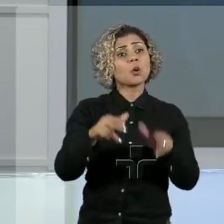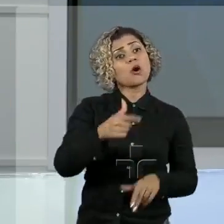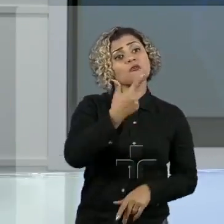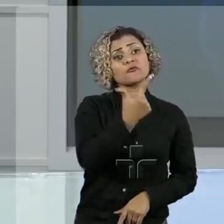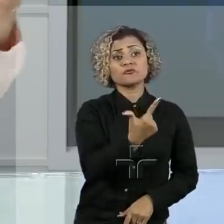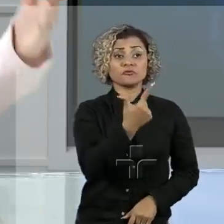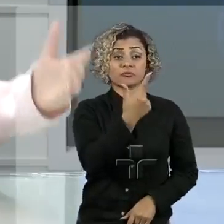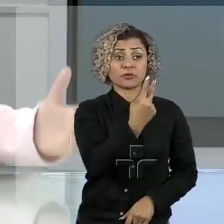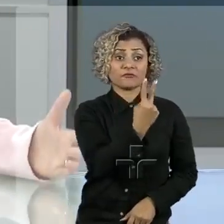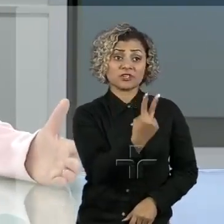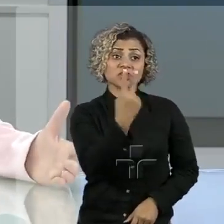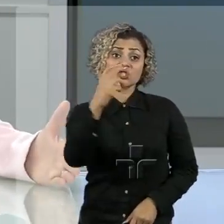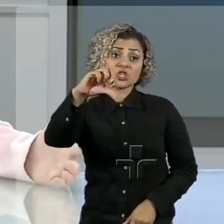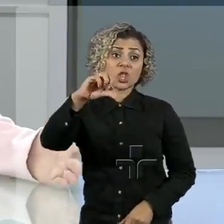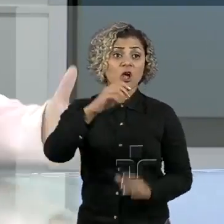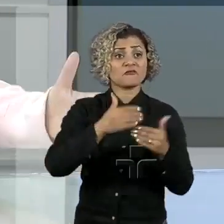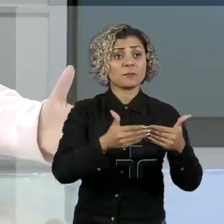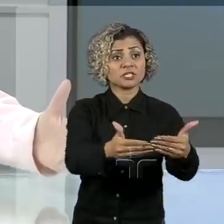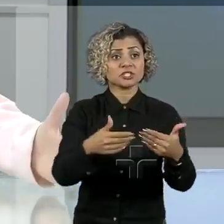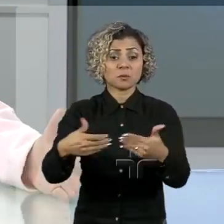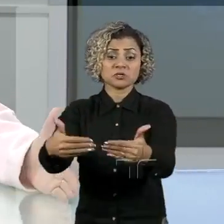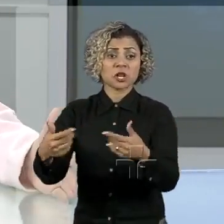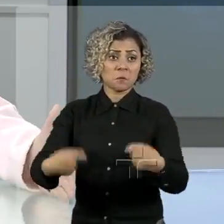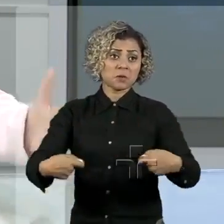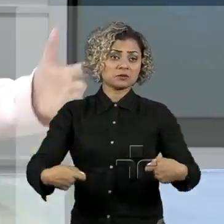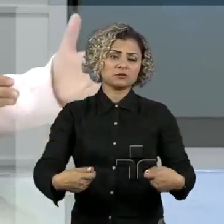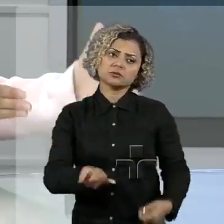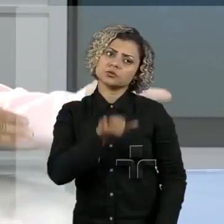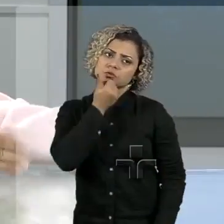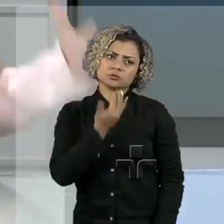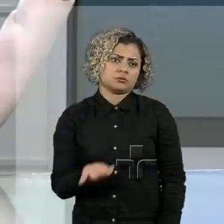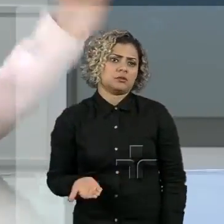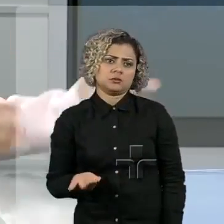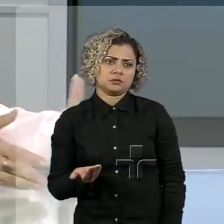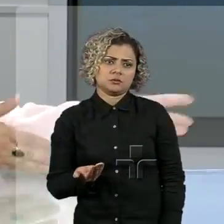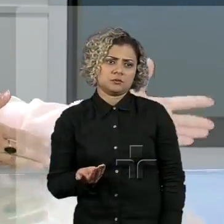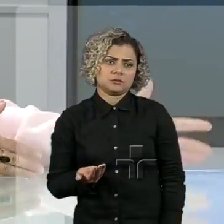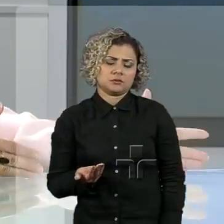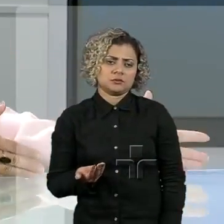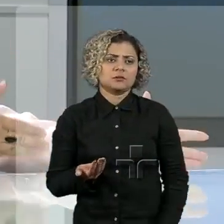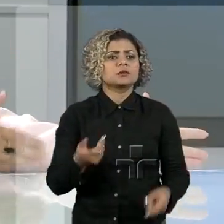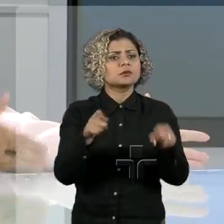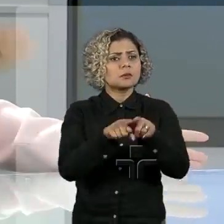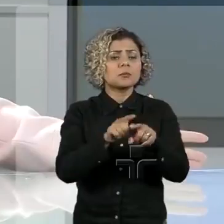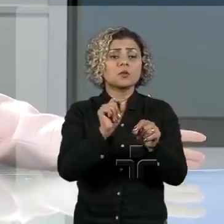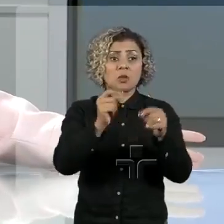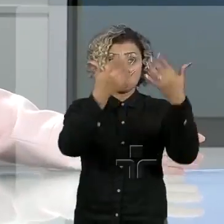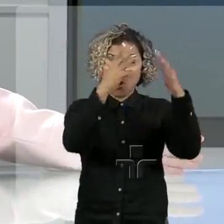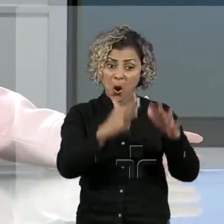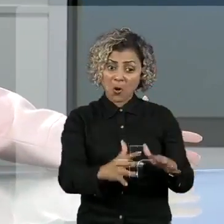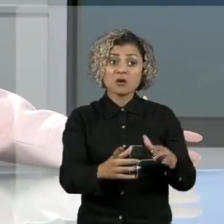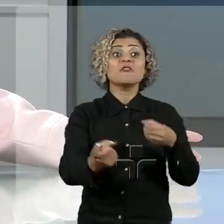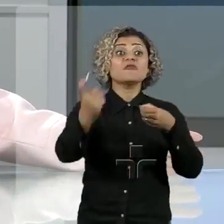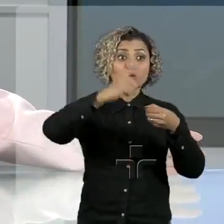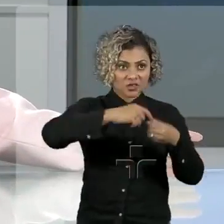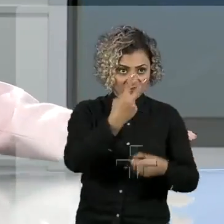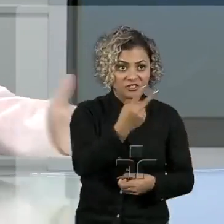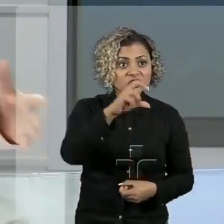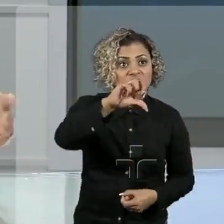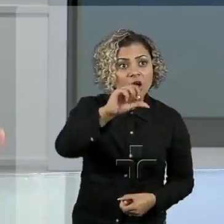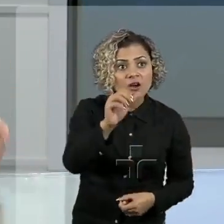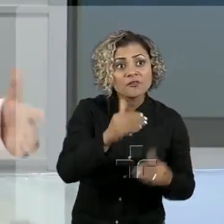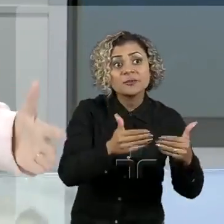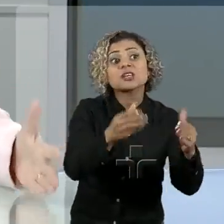ministérios. Existe uma medida provisória para ser votada, sob pena de caducar ou de cair e voltarem os 29